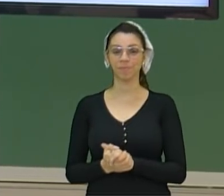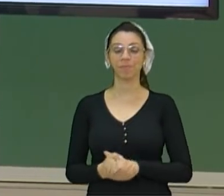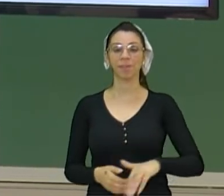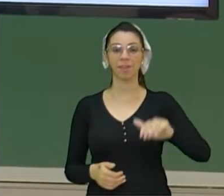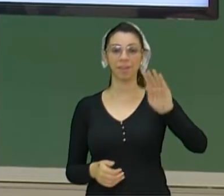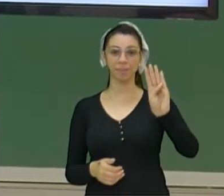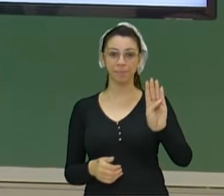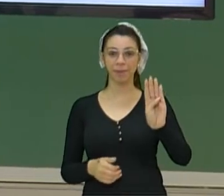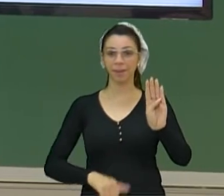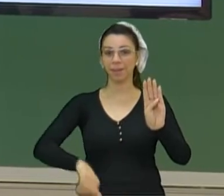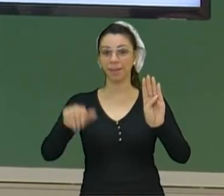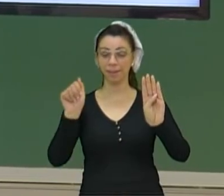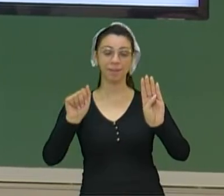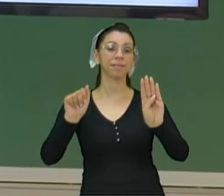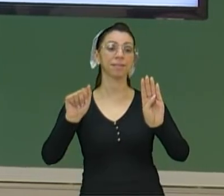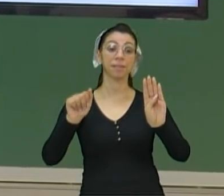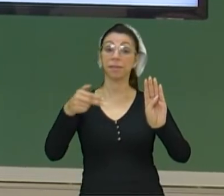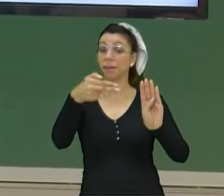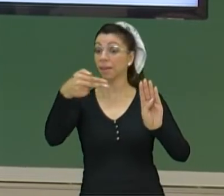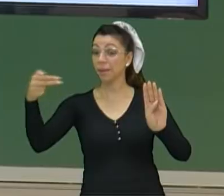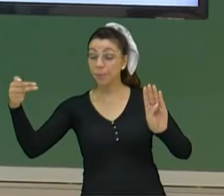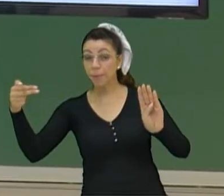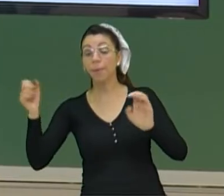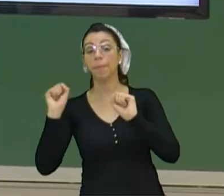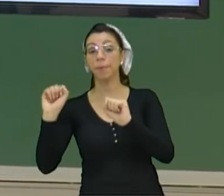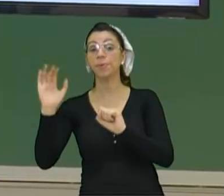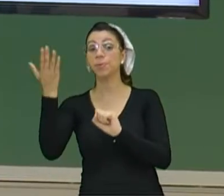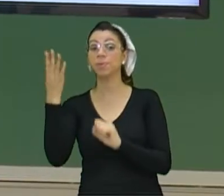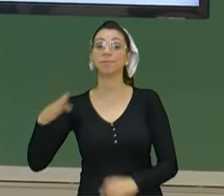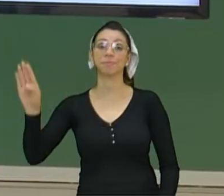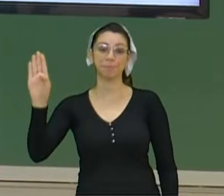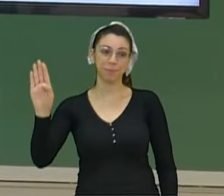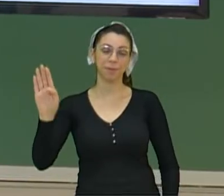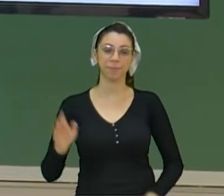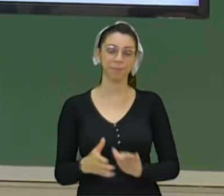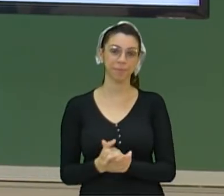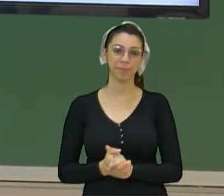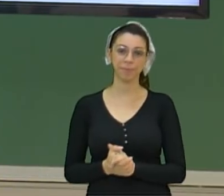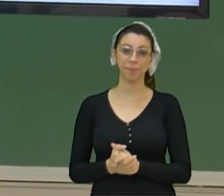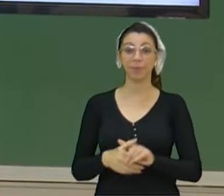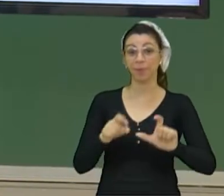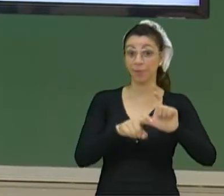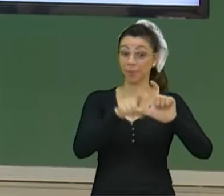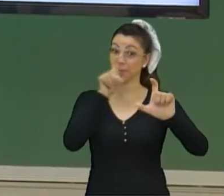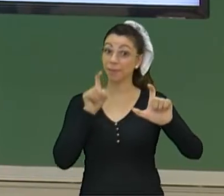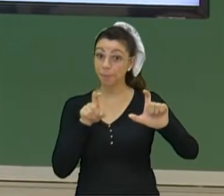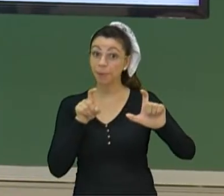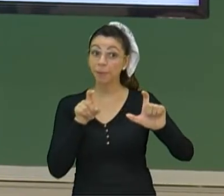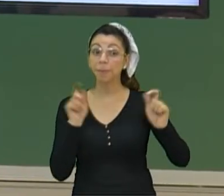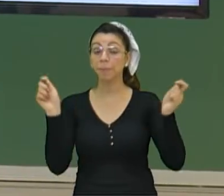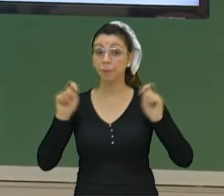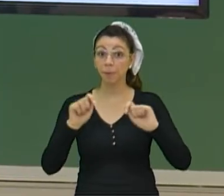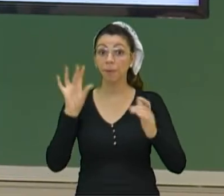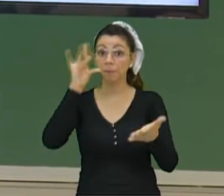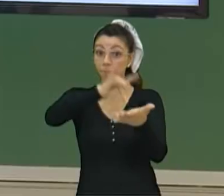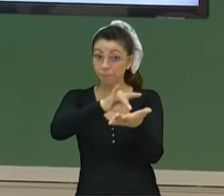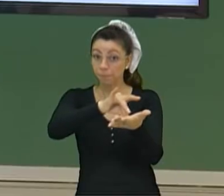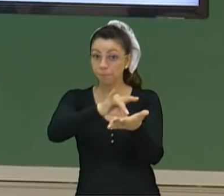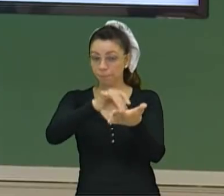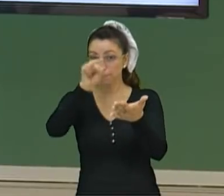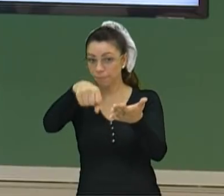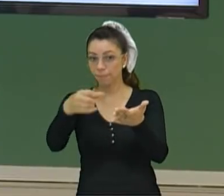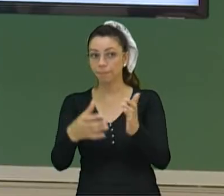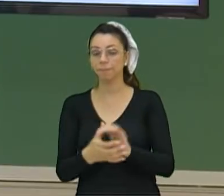evento A, dado que ocorreu o evento B, é igual à probabilidade de ocorrer B. Isso nós estamos falando dos eventos independentes. Então, isso é uma afirmação, tá